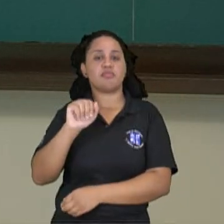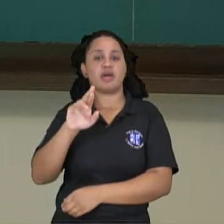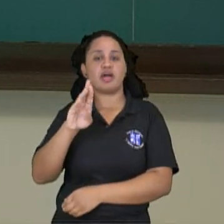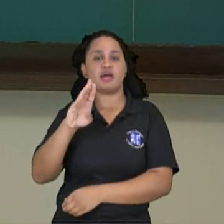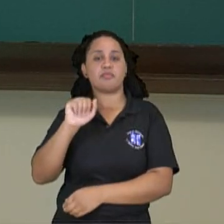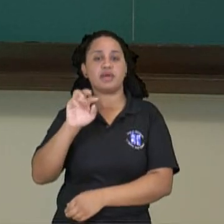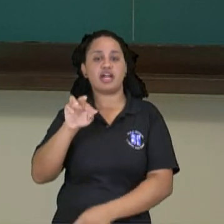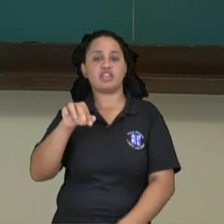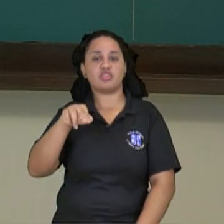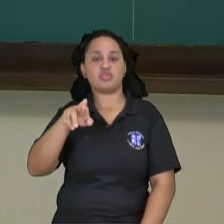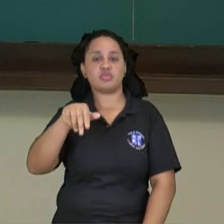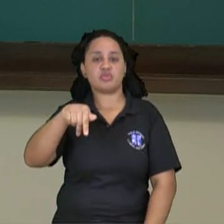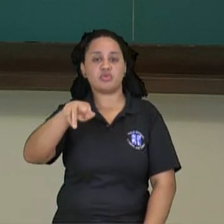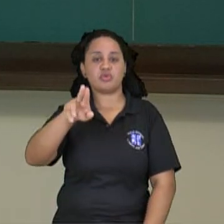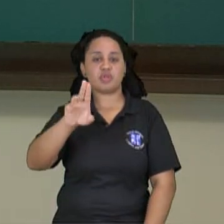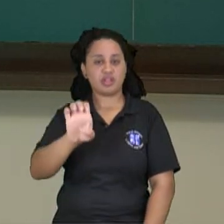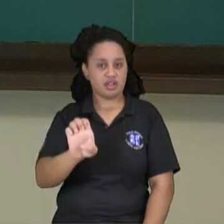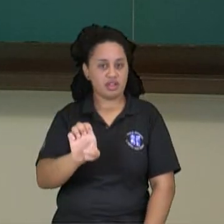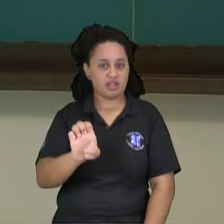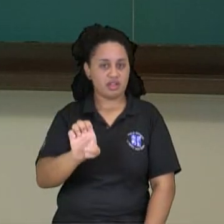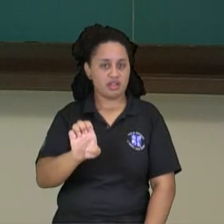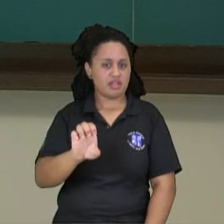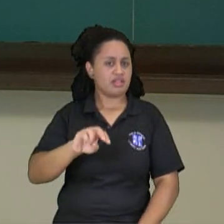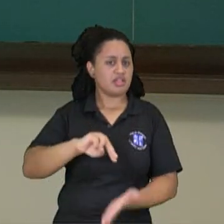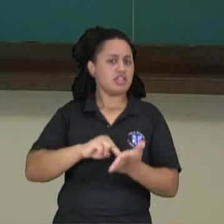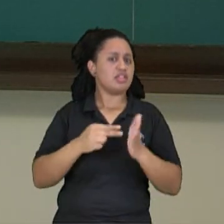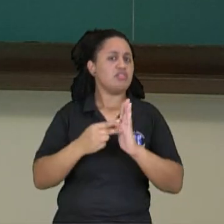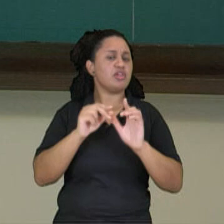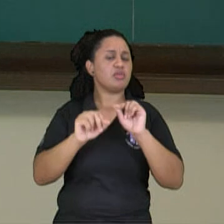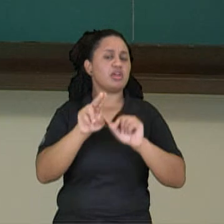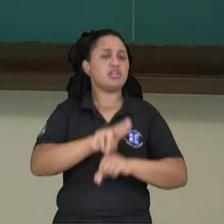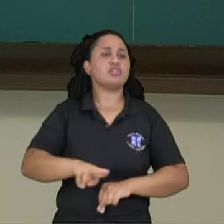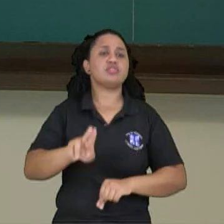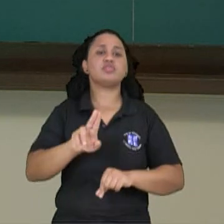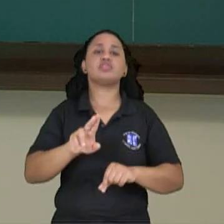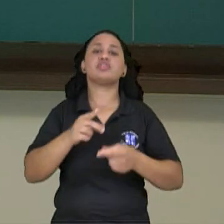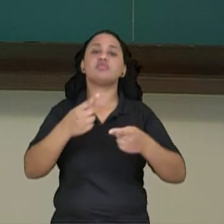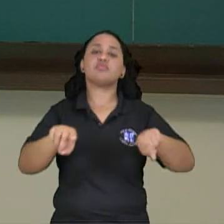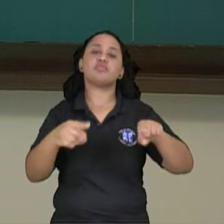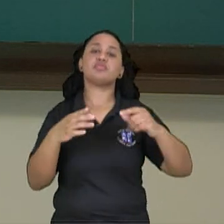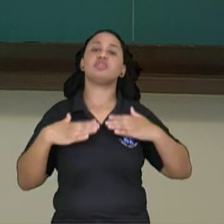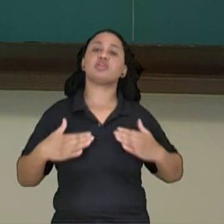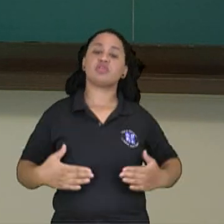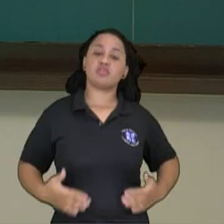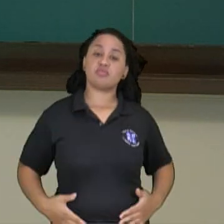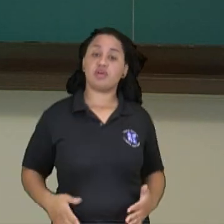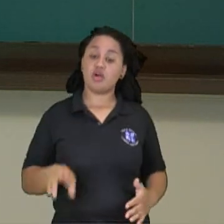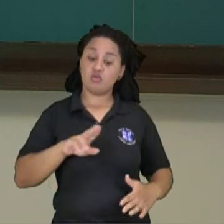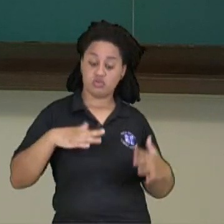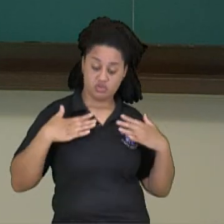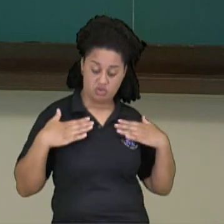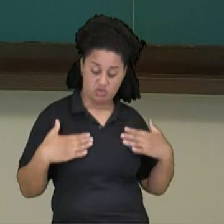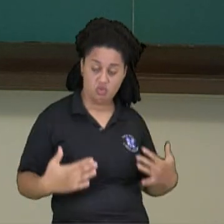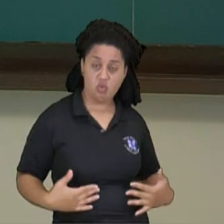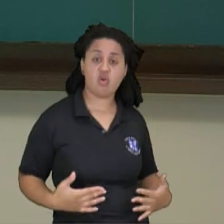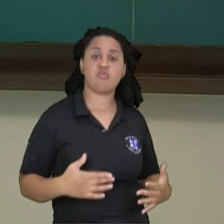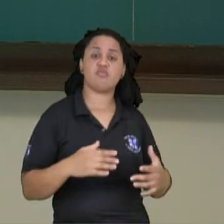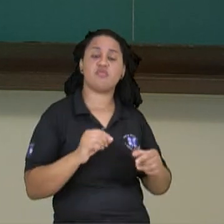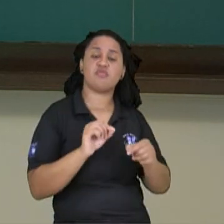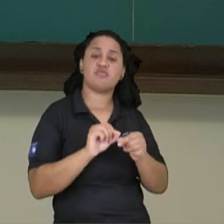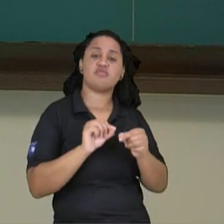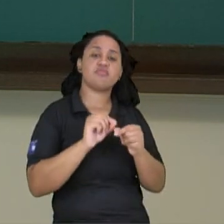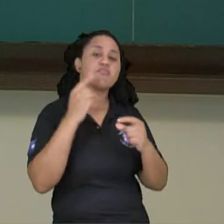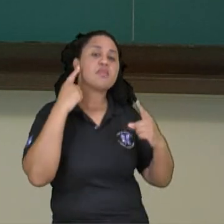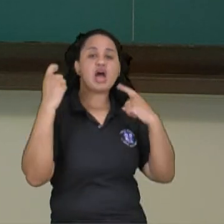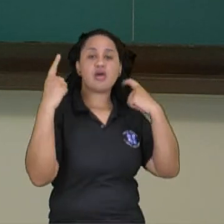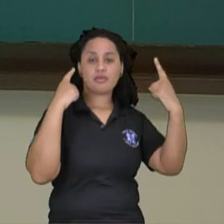que trabalha com música corporal. Então, eles trabalham com percussão corporal, fazem música, fazem